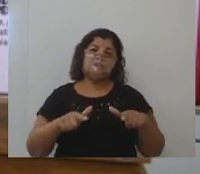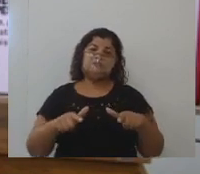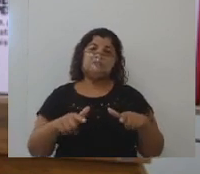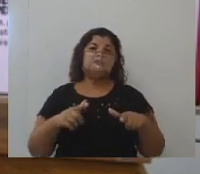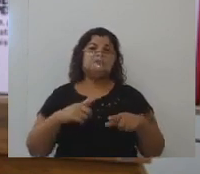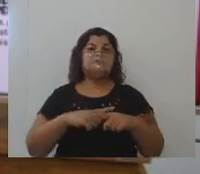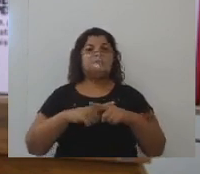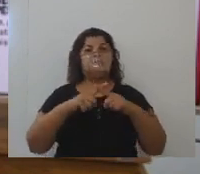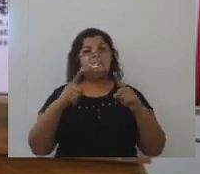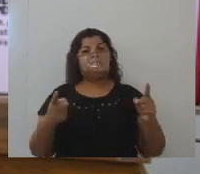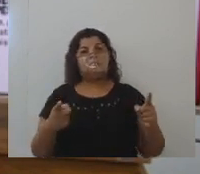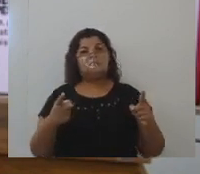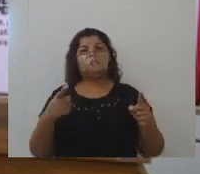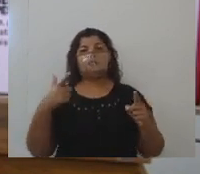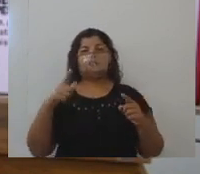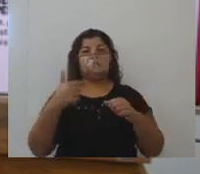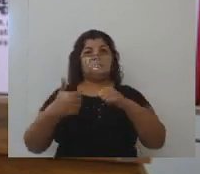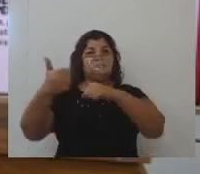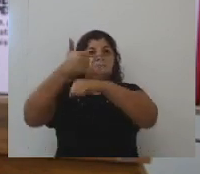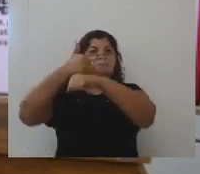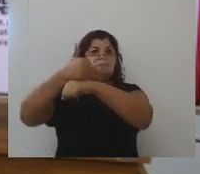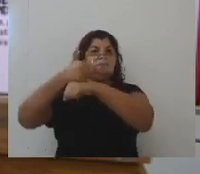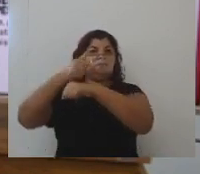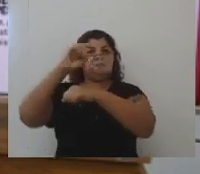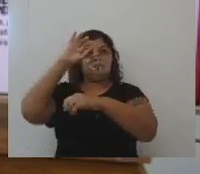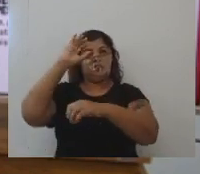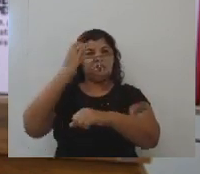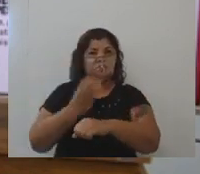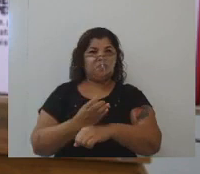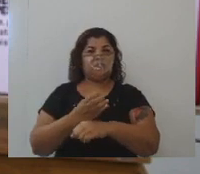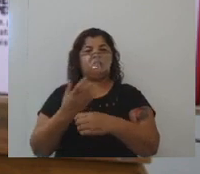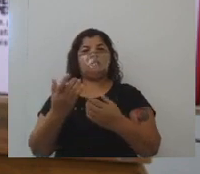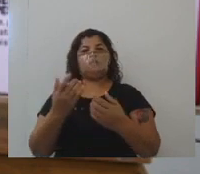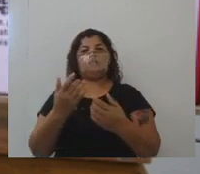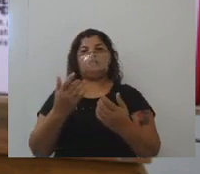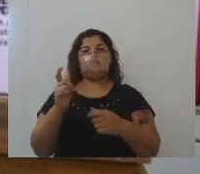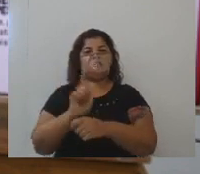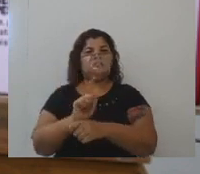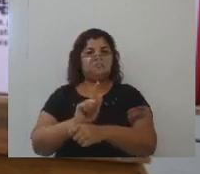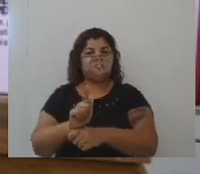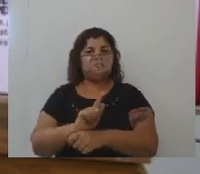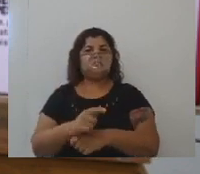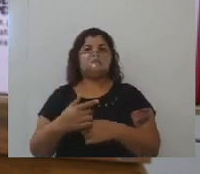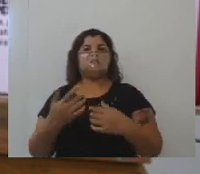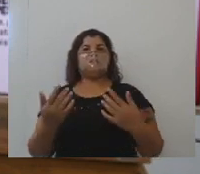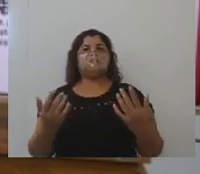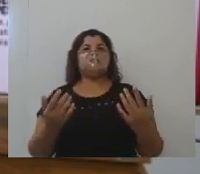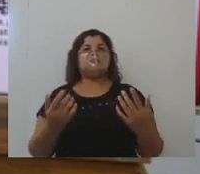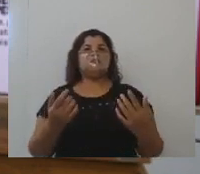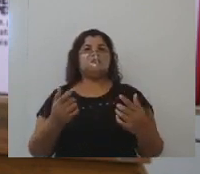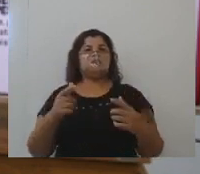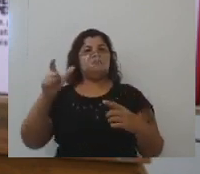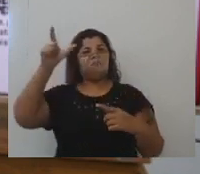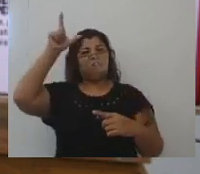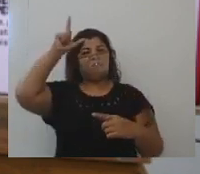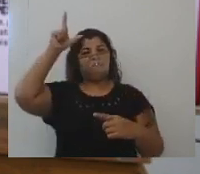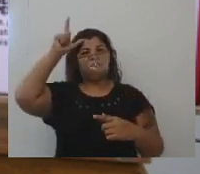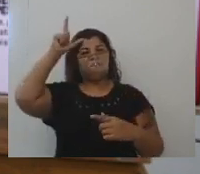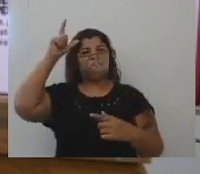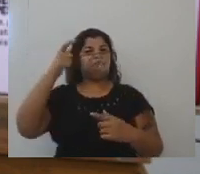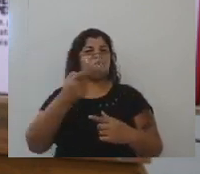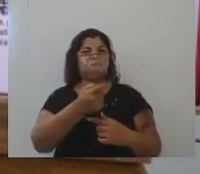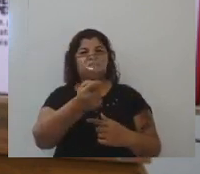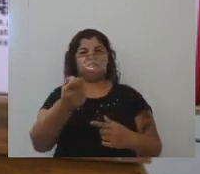não estão em cargos de gerência, em cargos de chefia, em cargos de liderança,